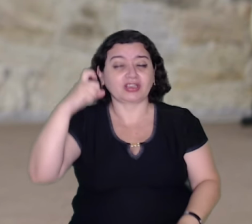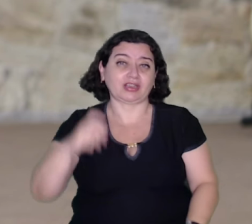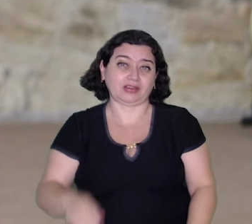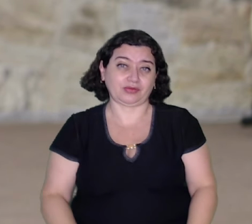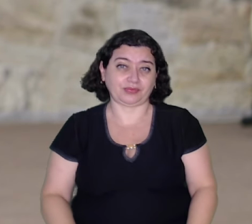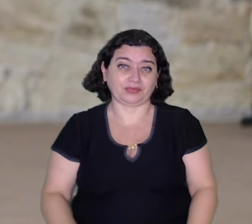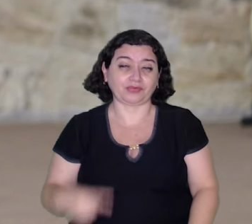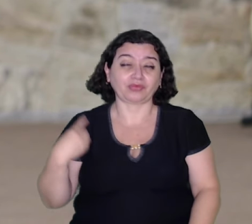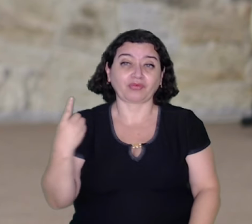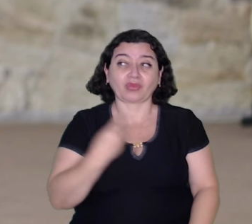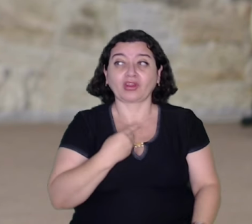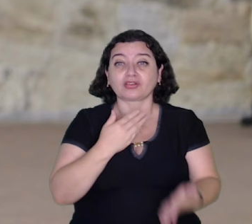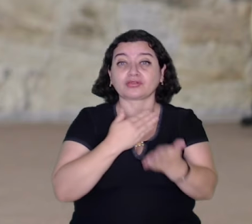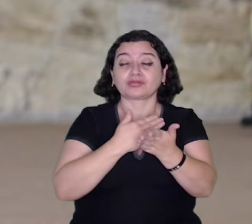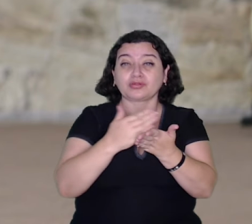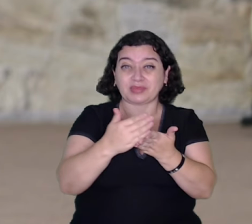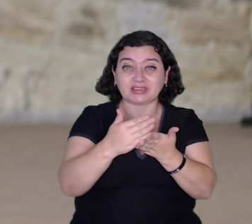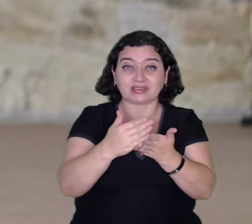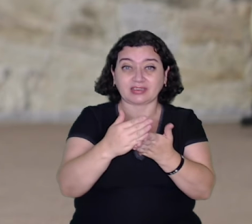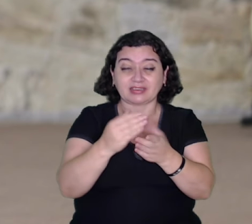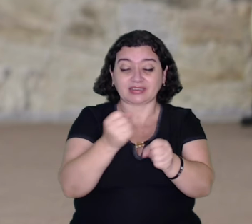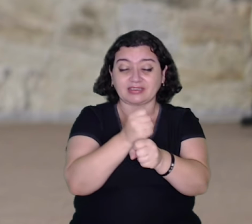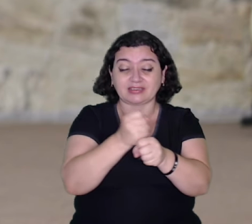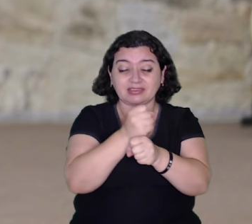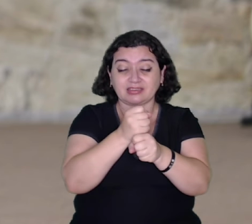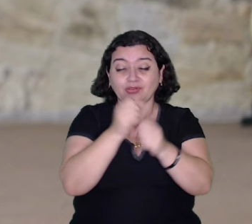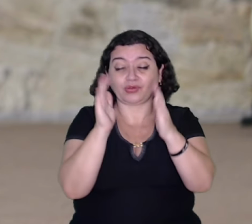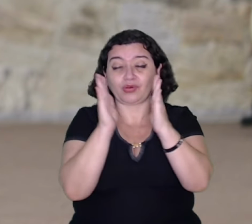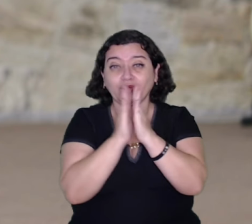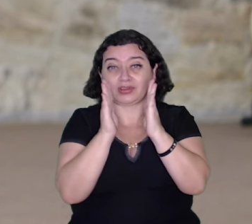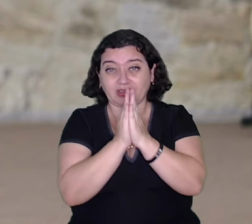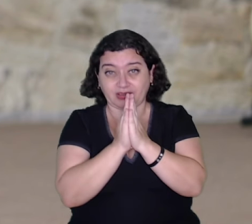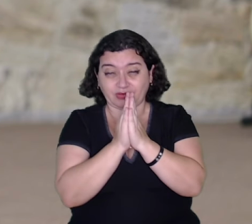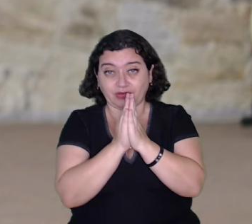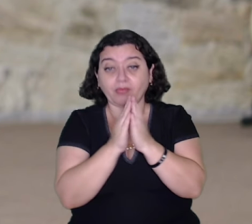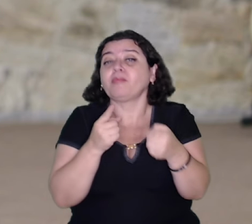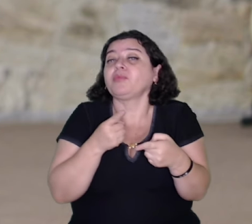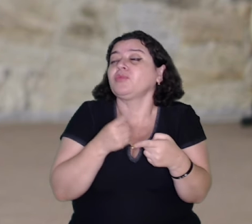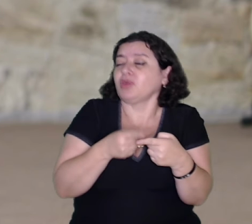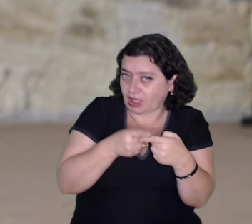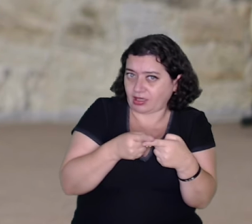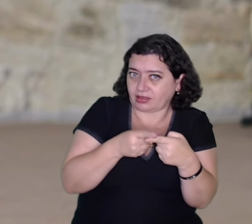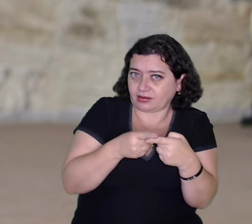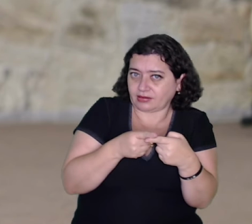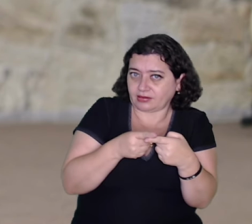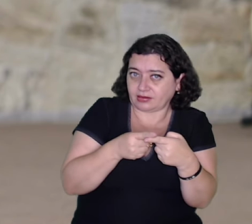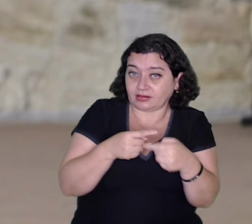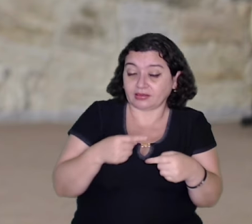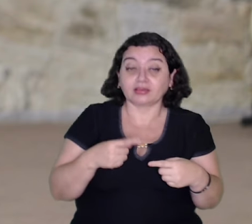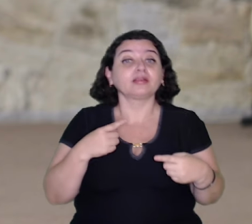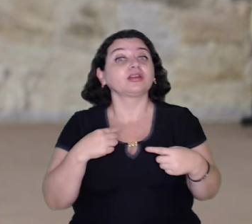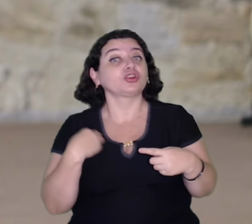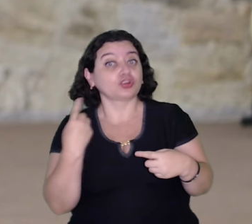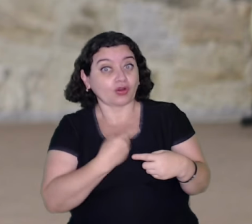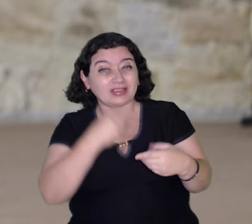Nós vamos iniciar esse ano orando. E por quê? Porque nós